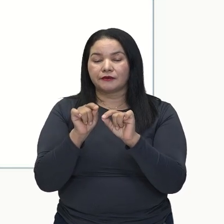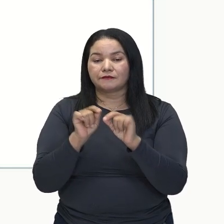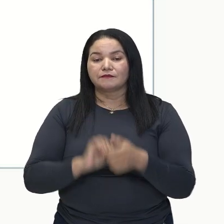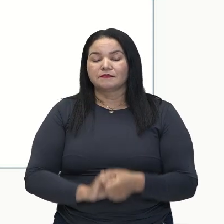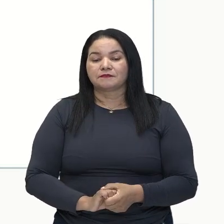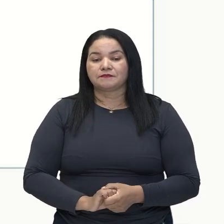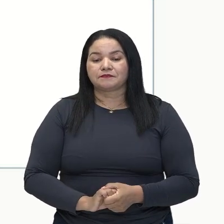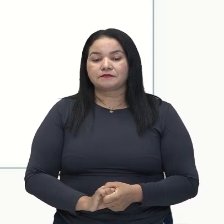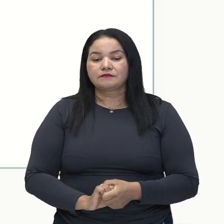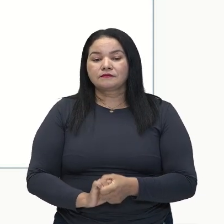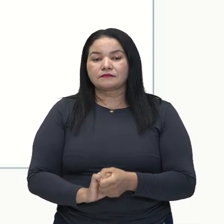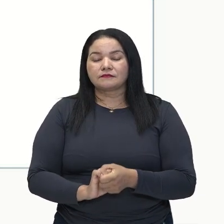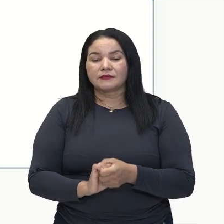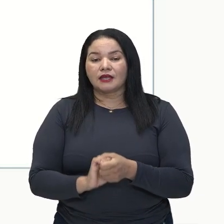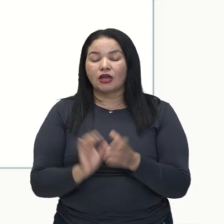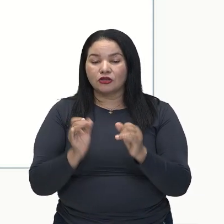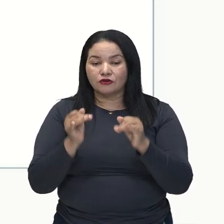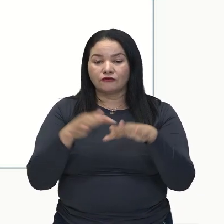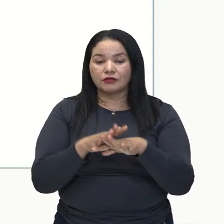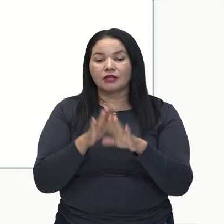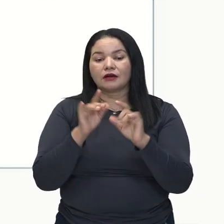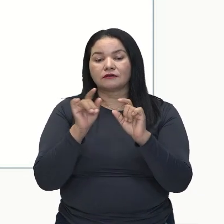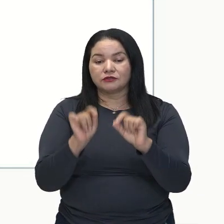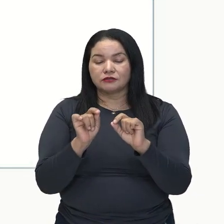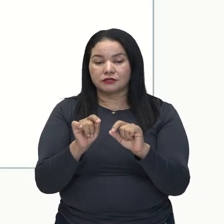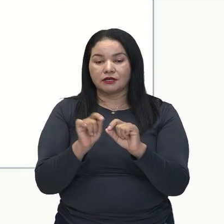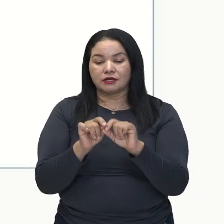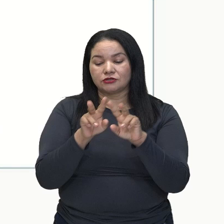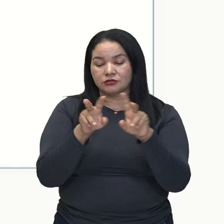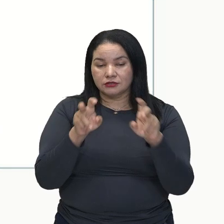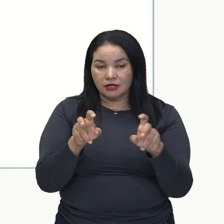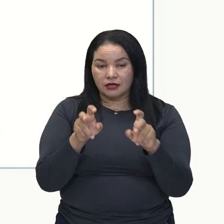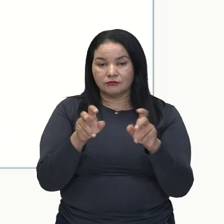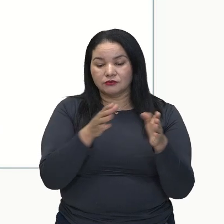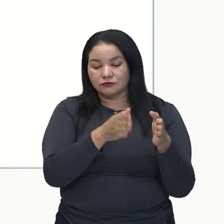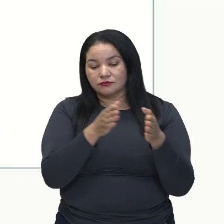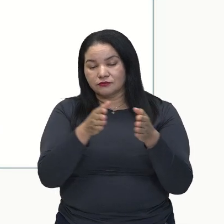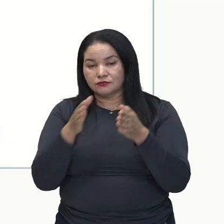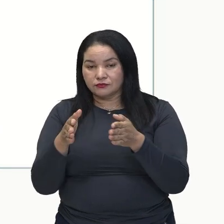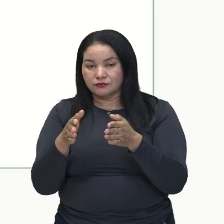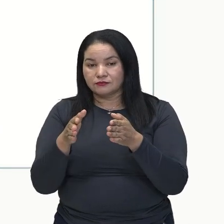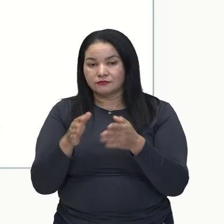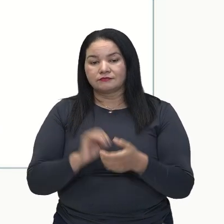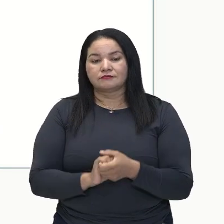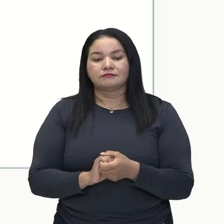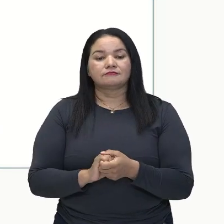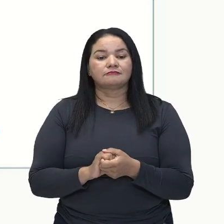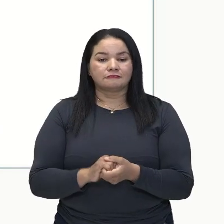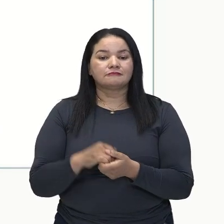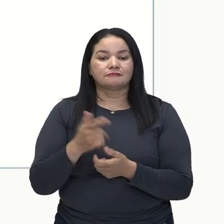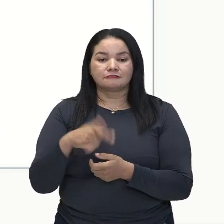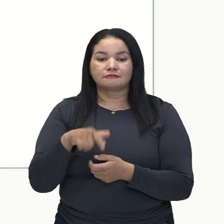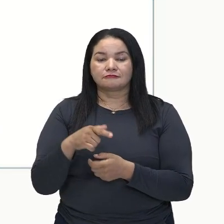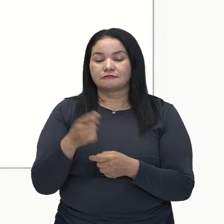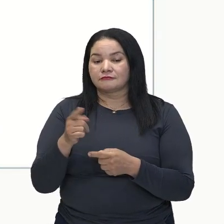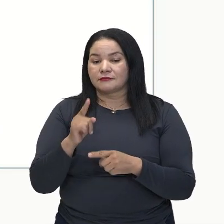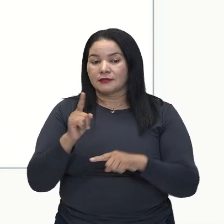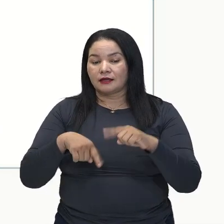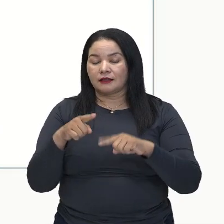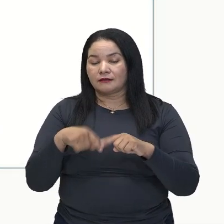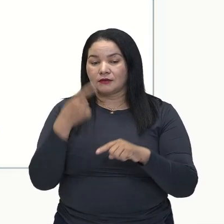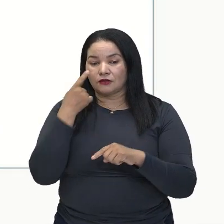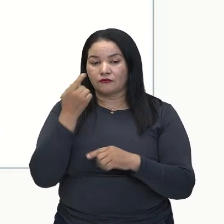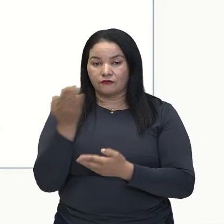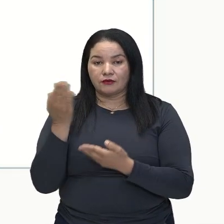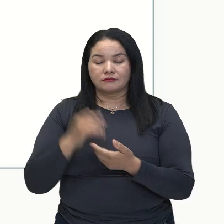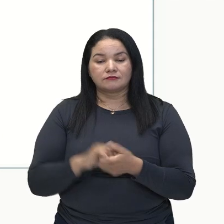de uma elaboração de temas recorrentes. Ah, mais um elemento, temas recorrentes. Então, já estou fazendo a